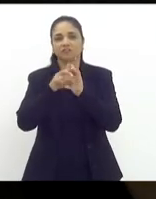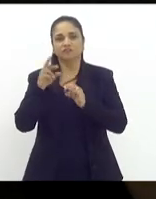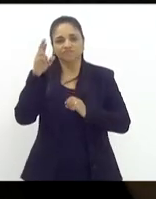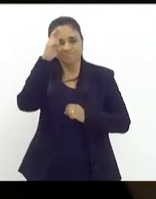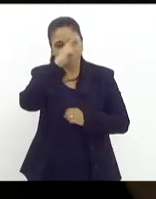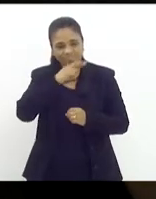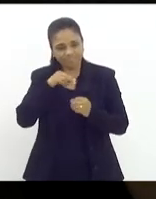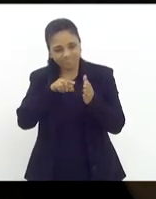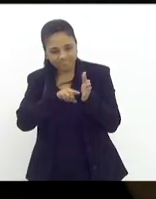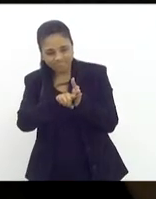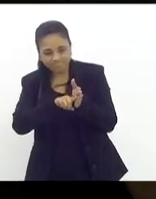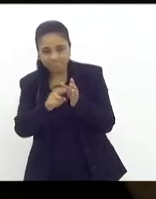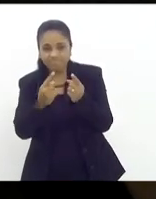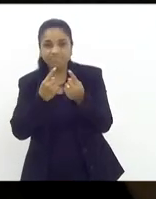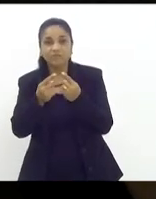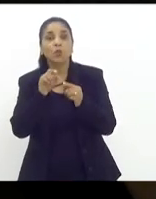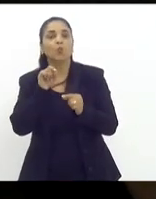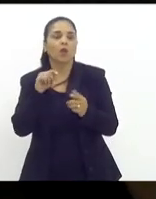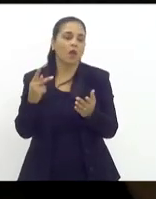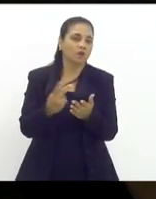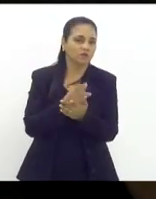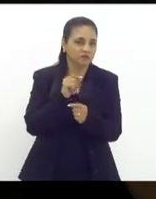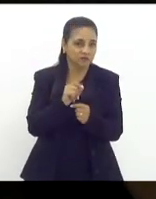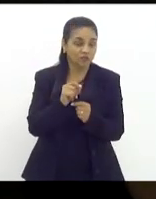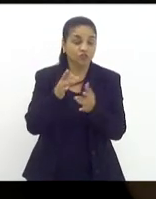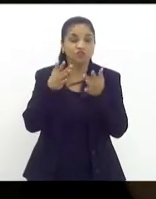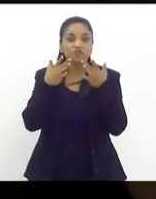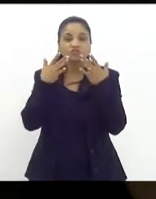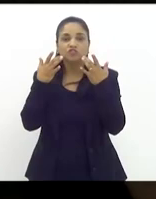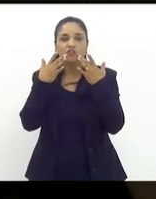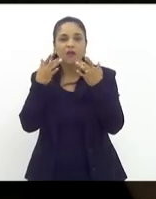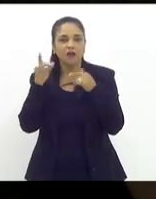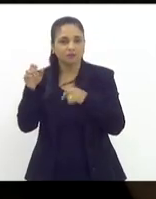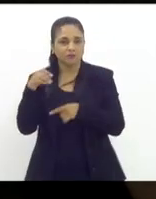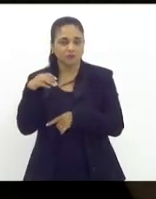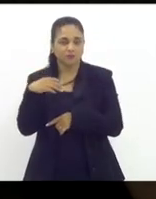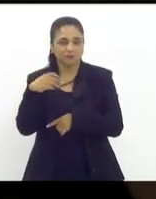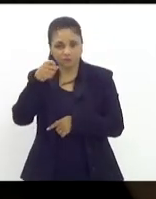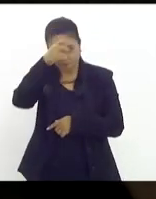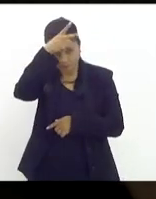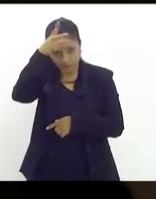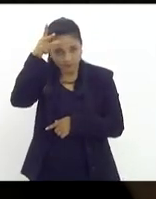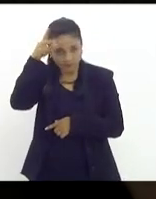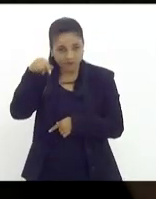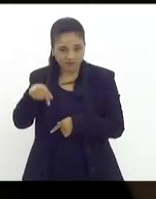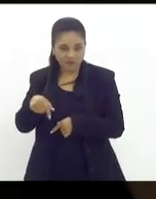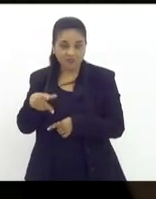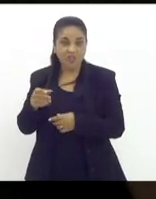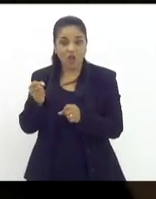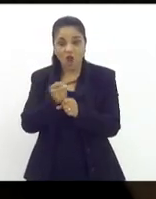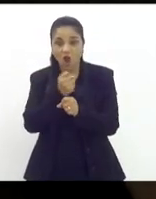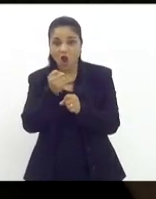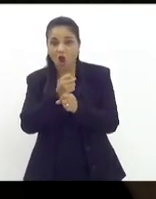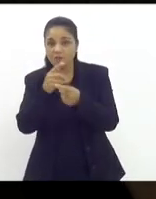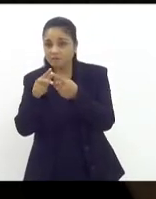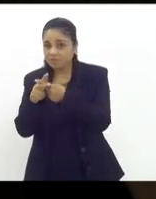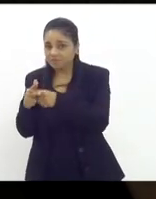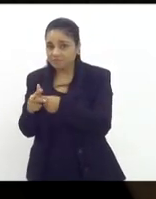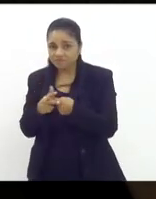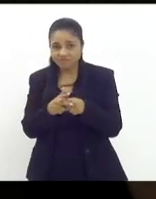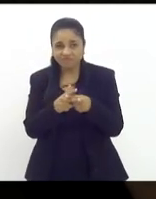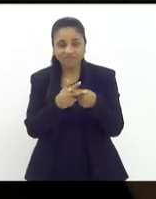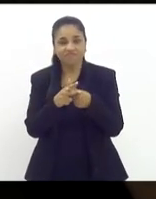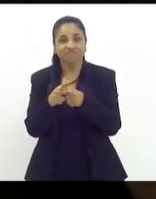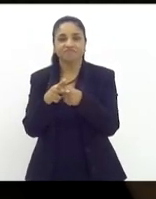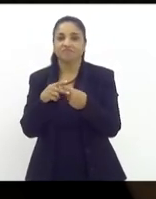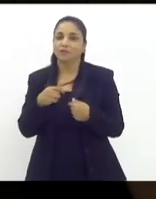houve ali do lado do Teatro Municipal, típico das pessoas querendo fazer uma obra de reforma sem ter o